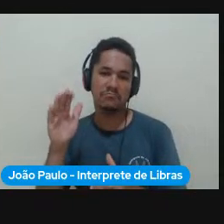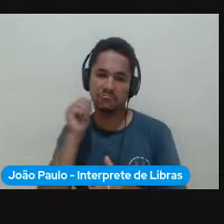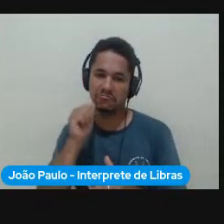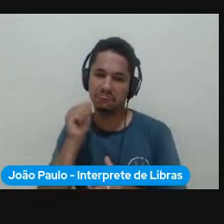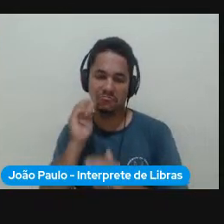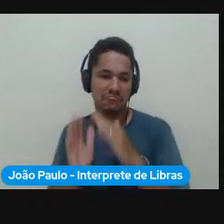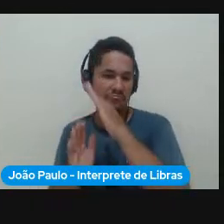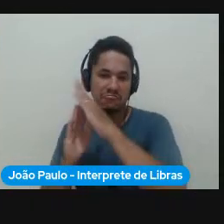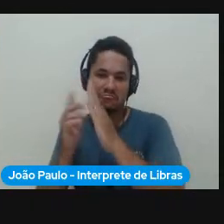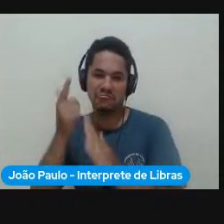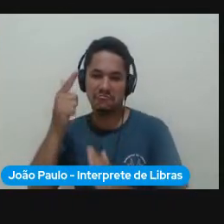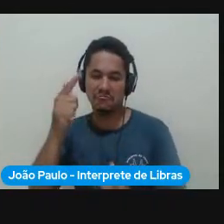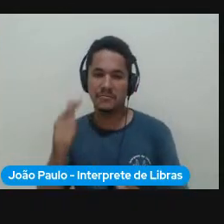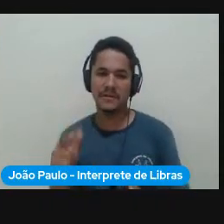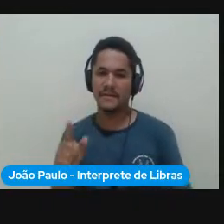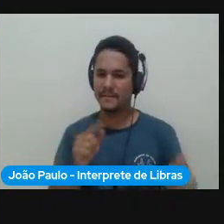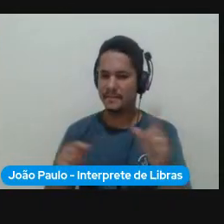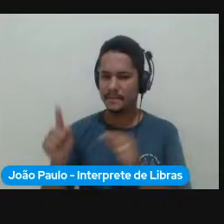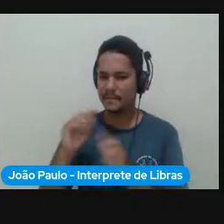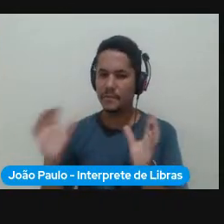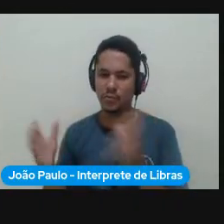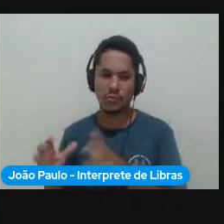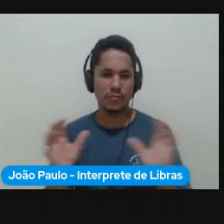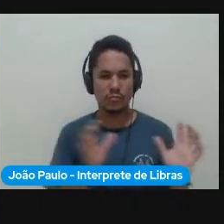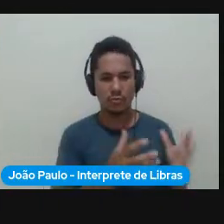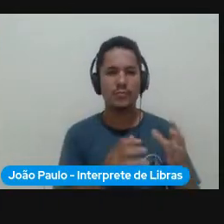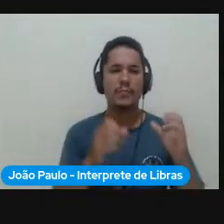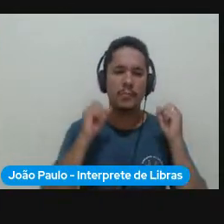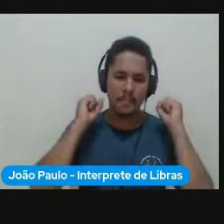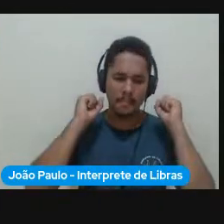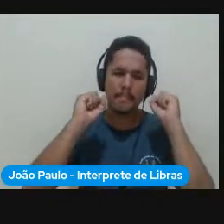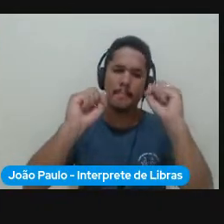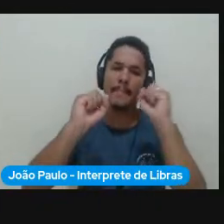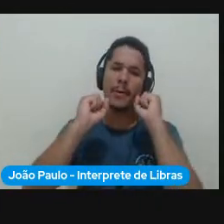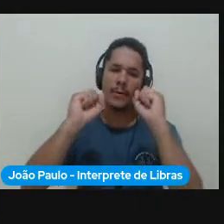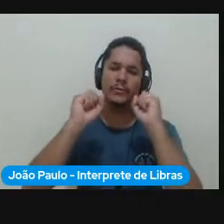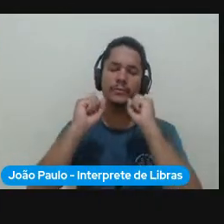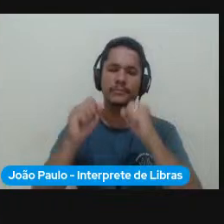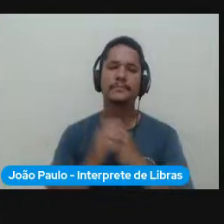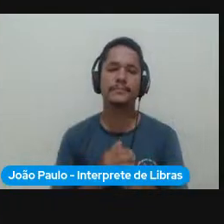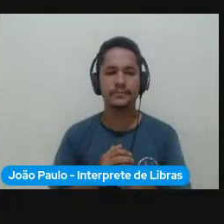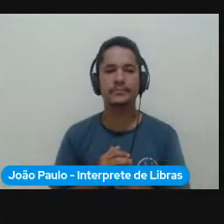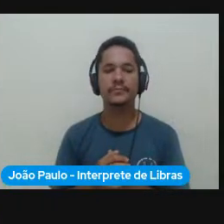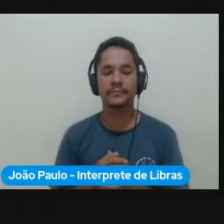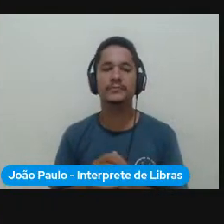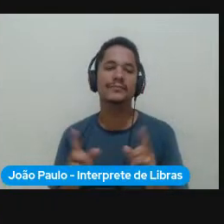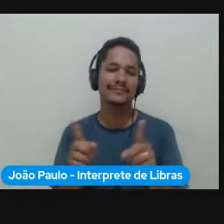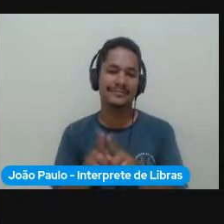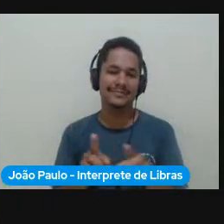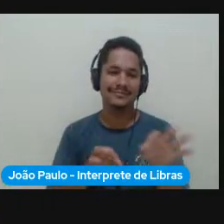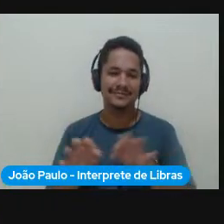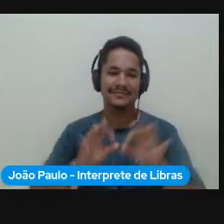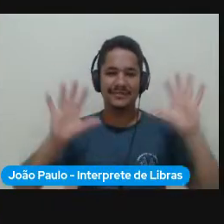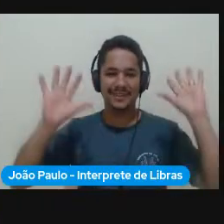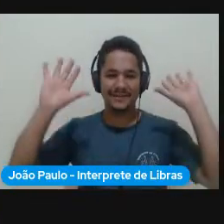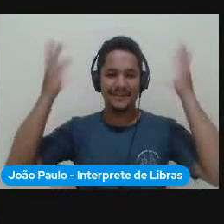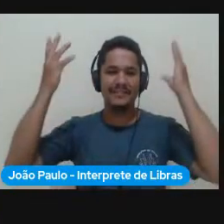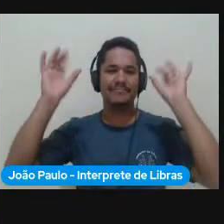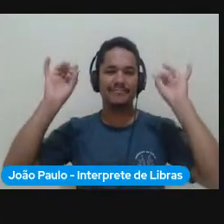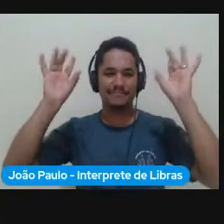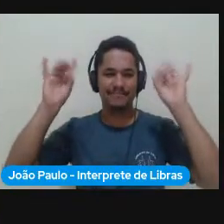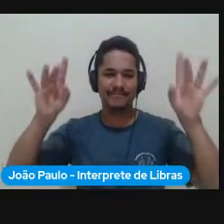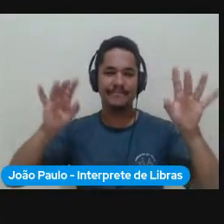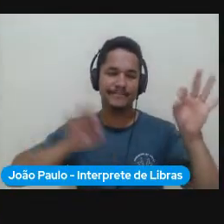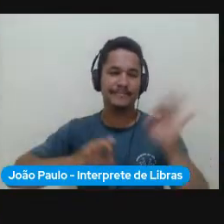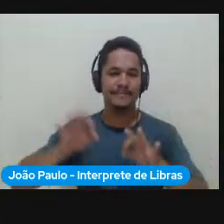aí a sua seleção e participar desse evento grandioso conosco, que também tem o objetivo de plano de